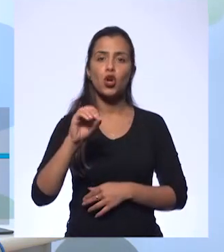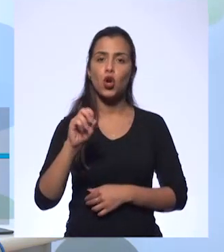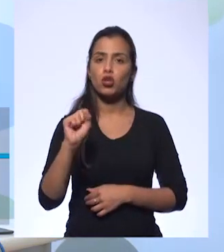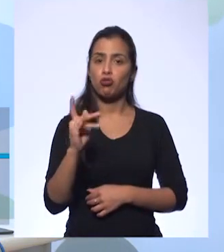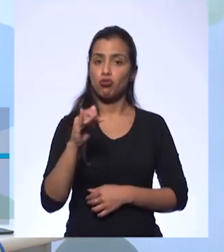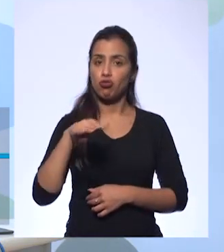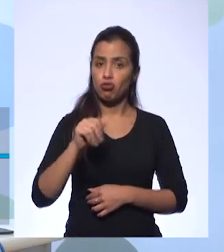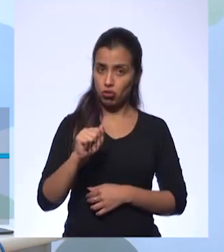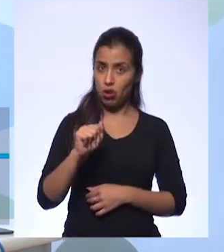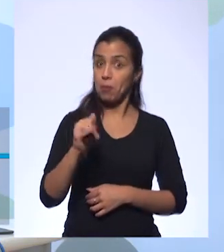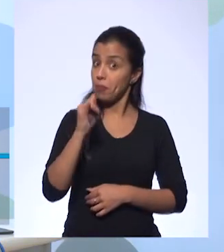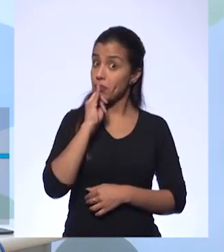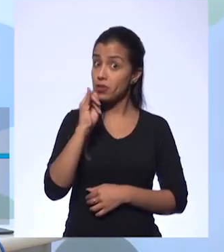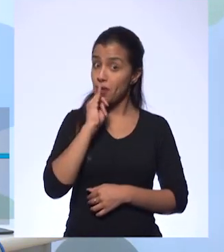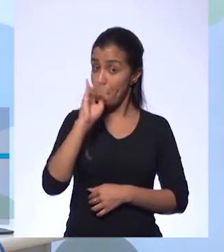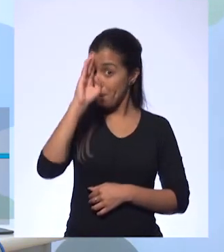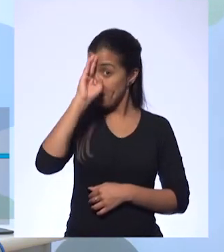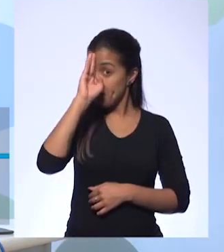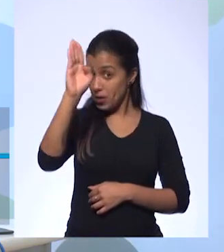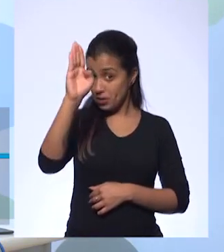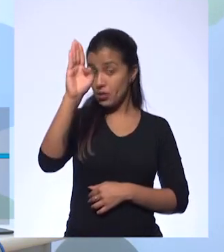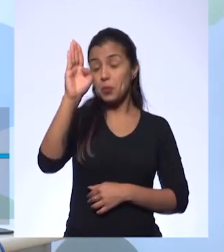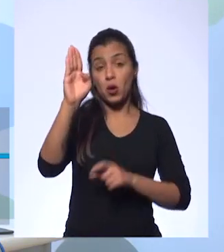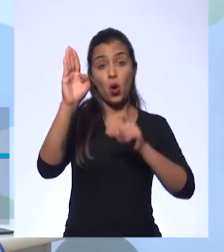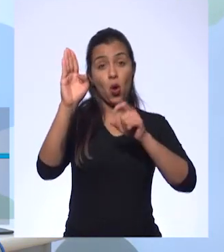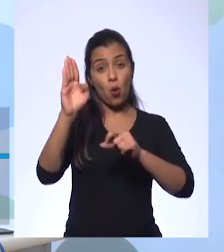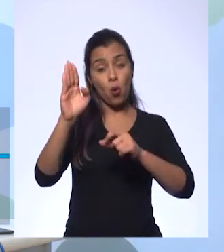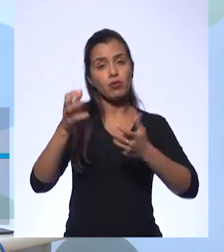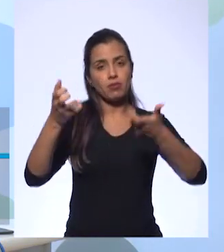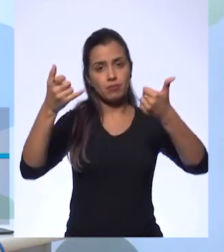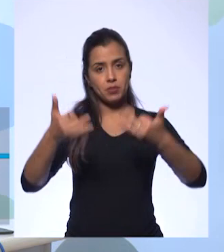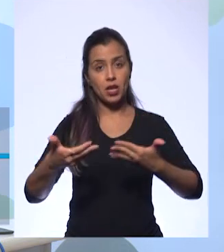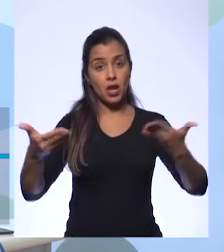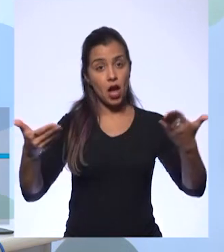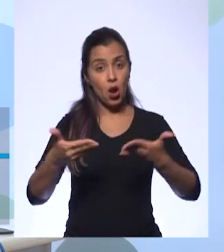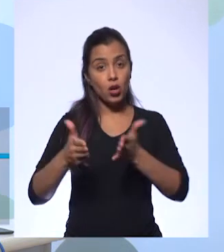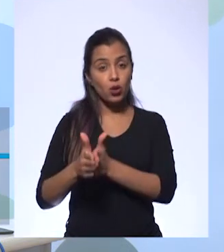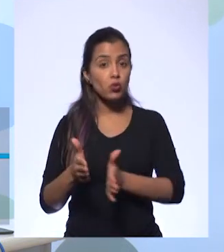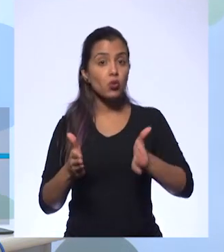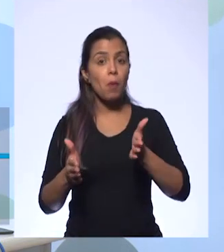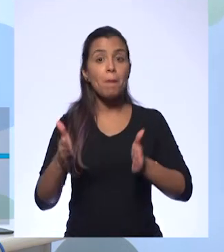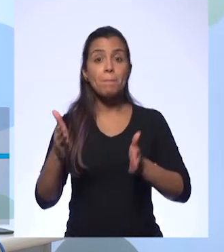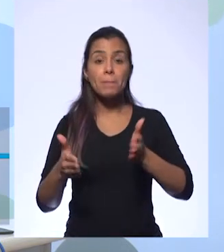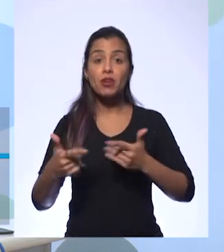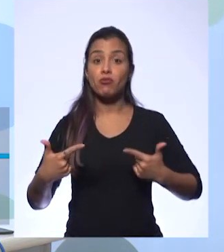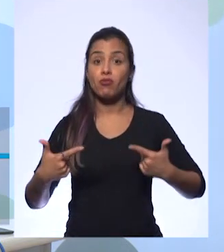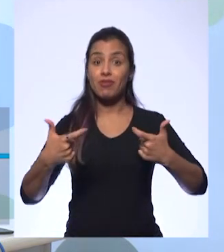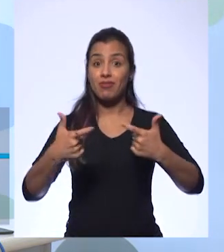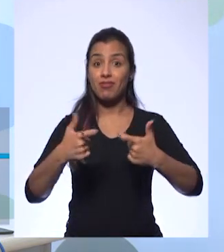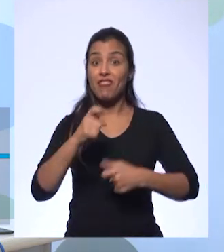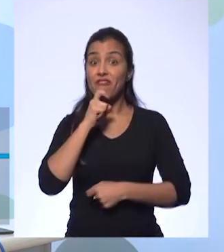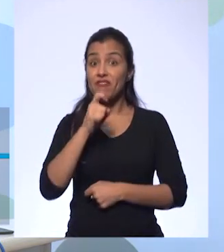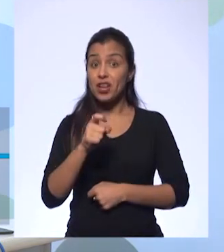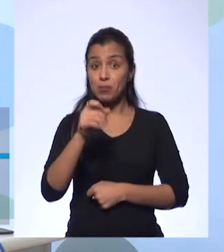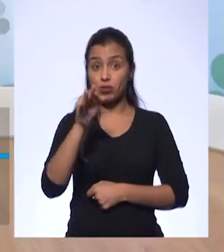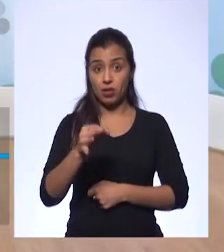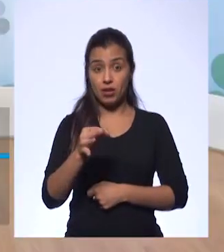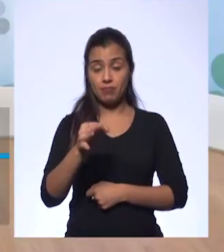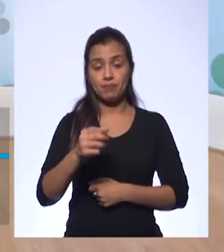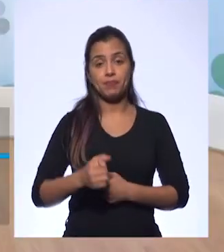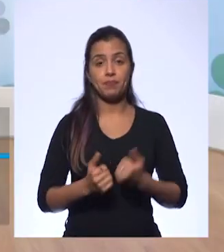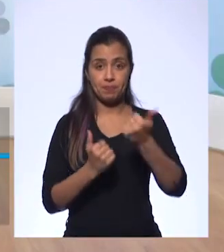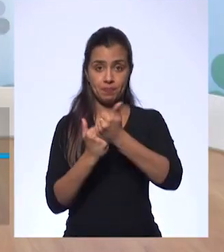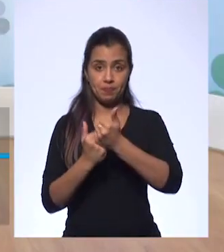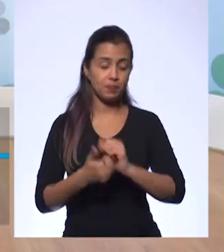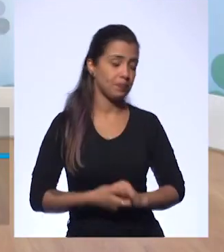as bombas nucleares, principalmente porque nós estamos falando num período de Guerra Fria, né, professora? Exatamente. E também